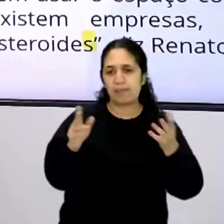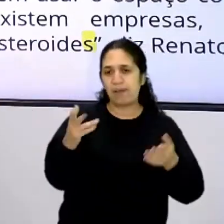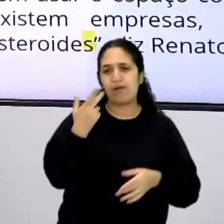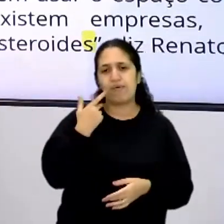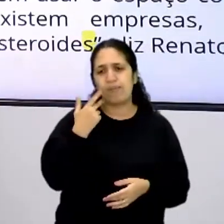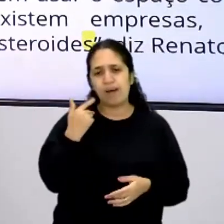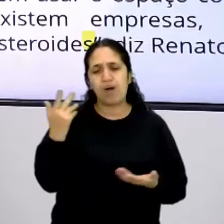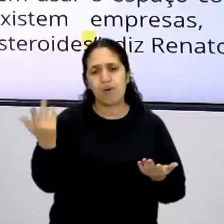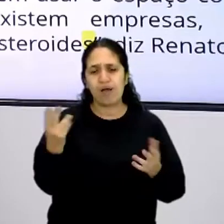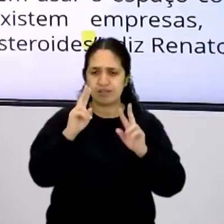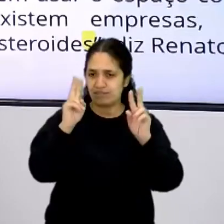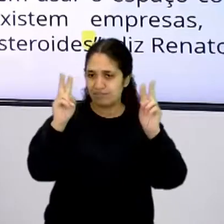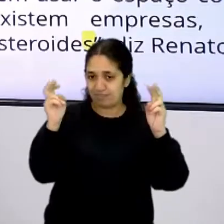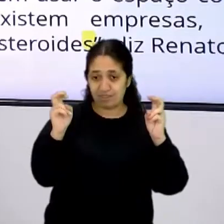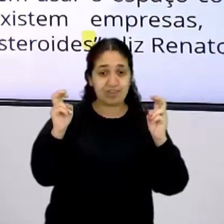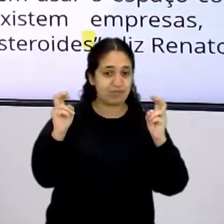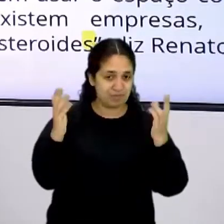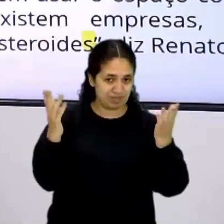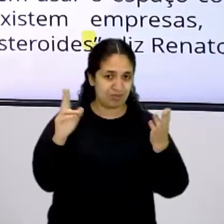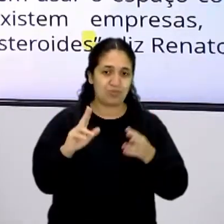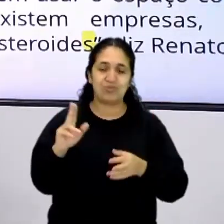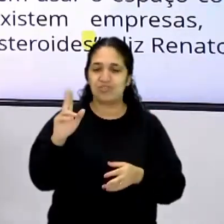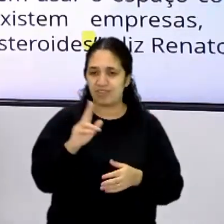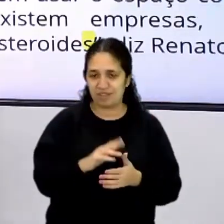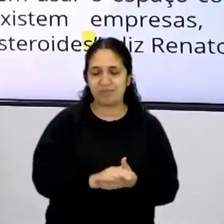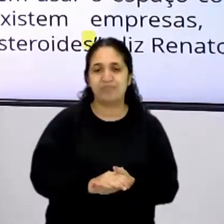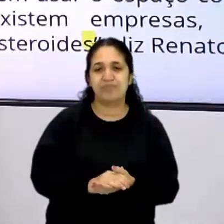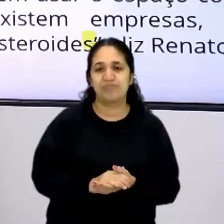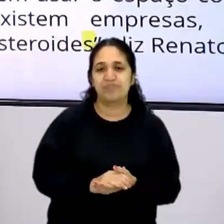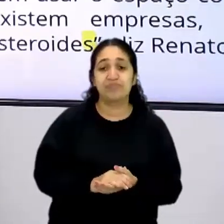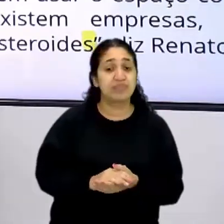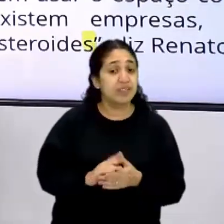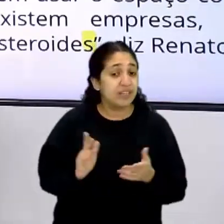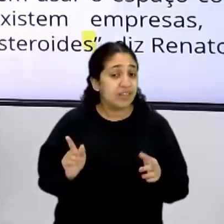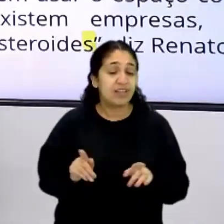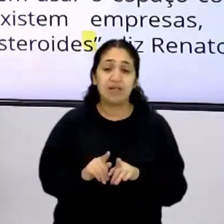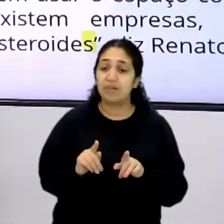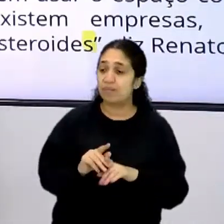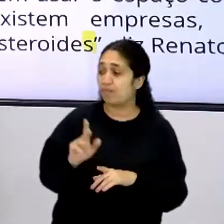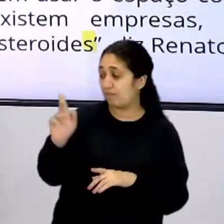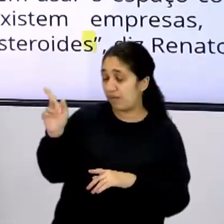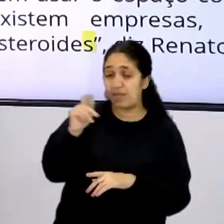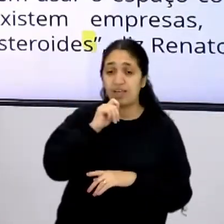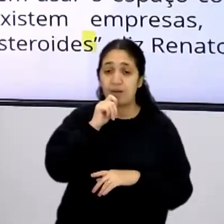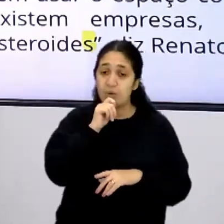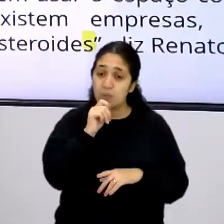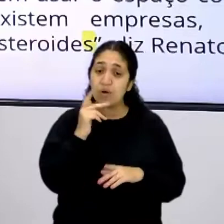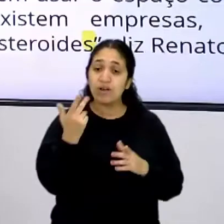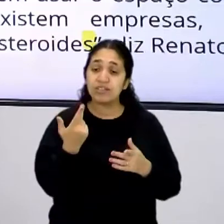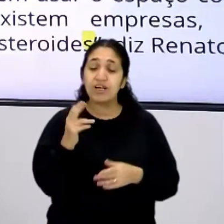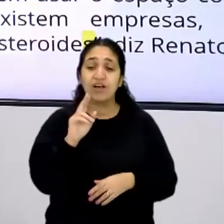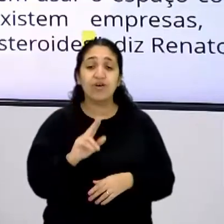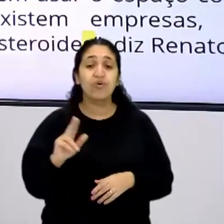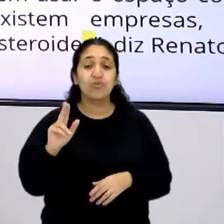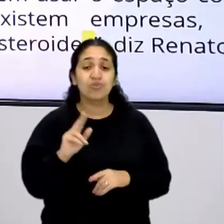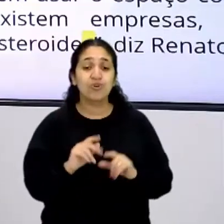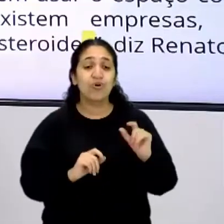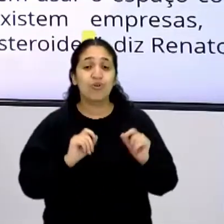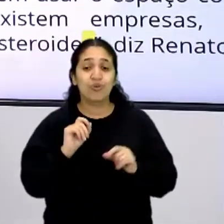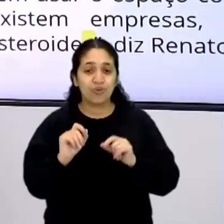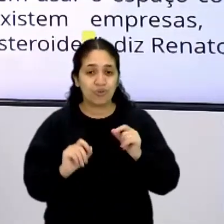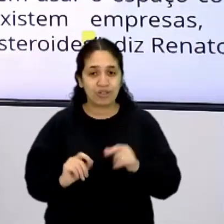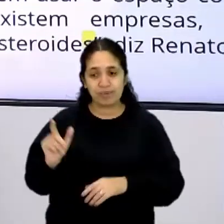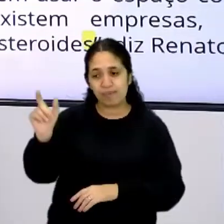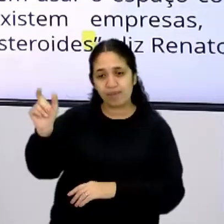é marcar utilizando as aspas. E também, por ser uma reportagem, foi utilizada aqui a fala